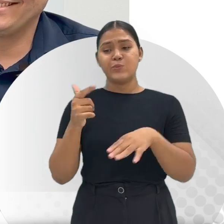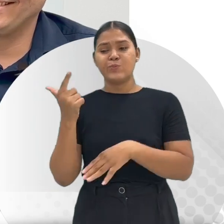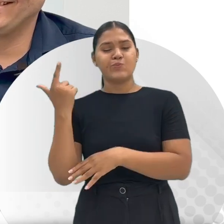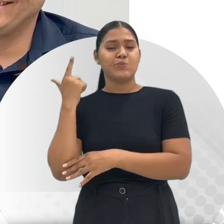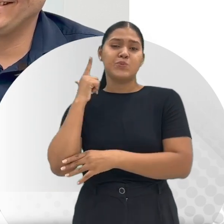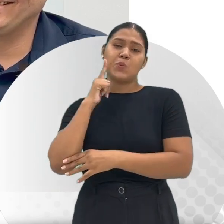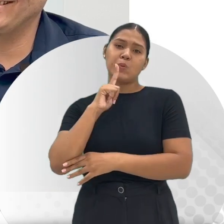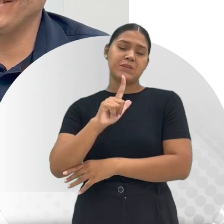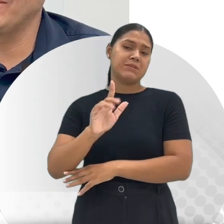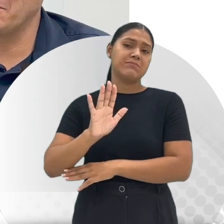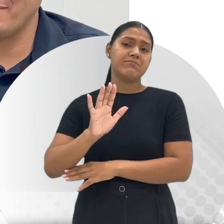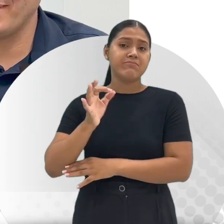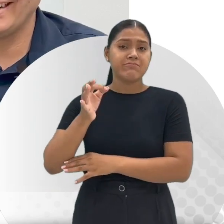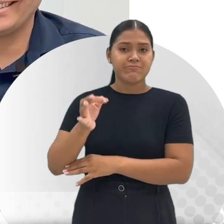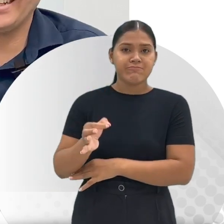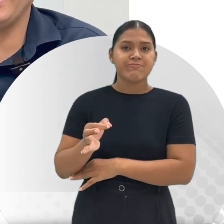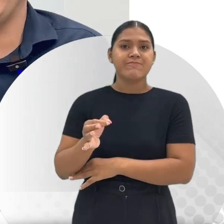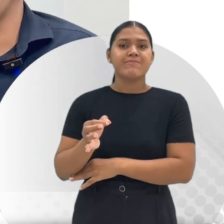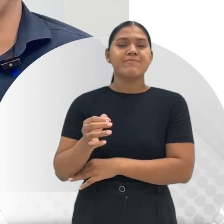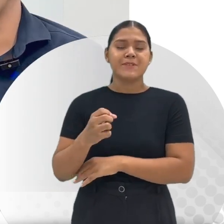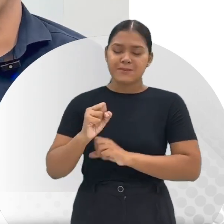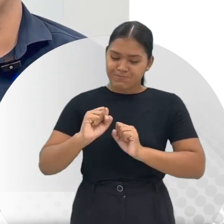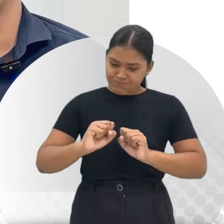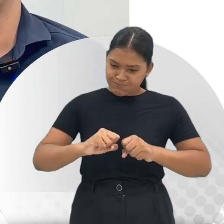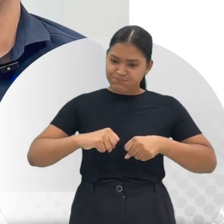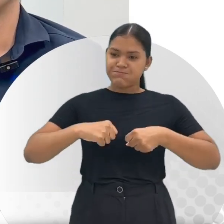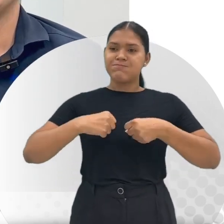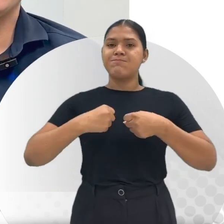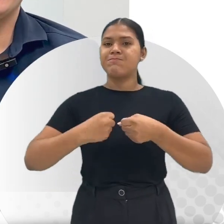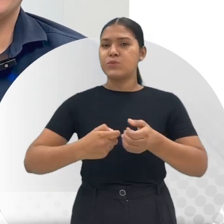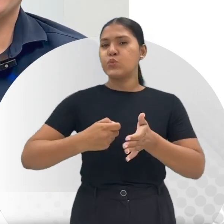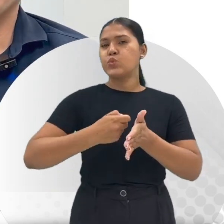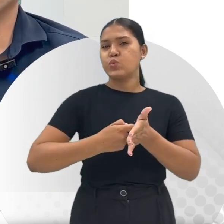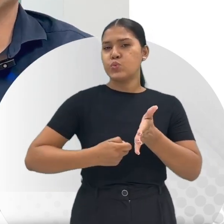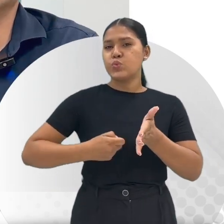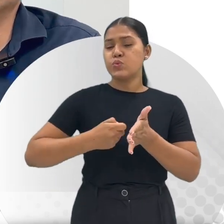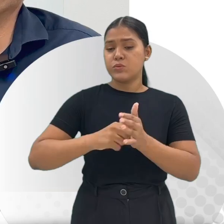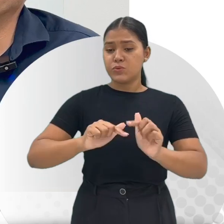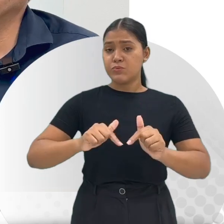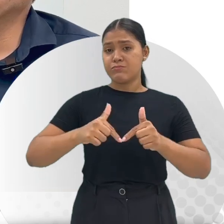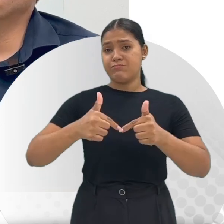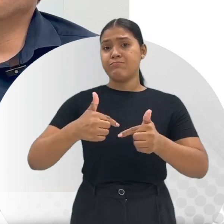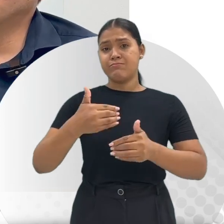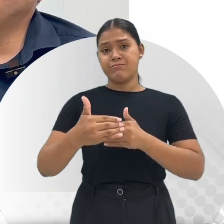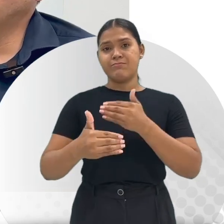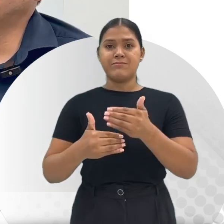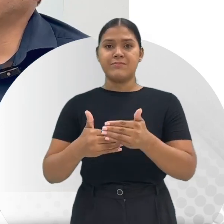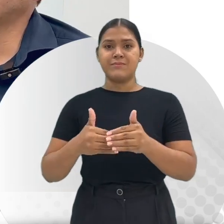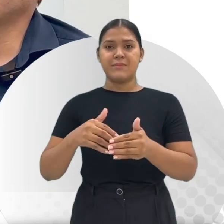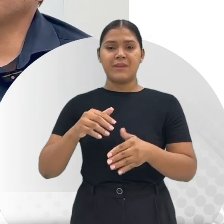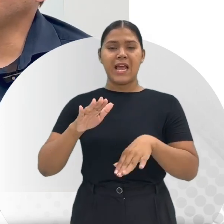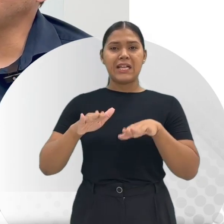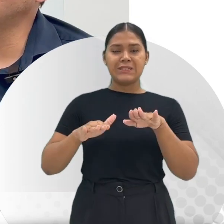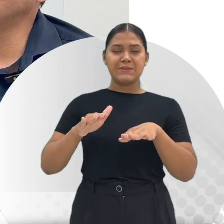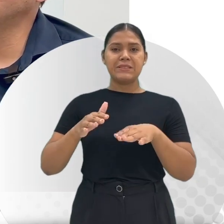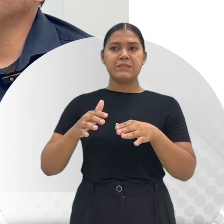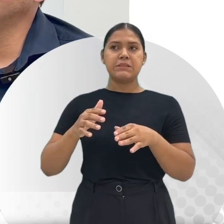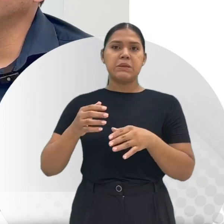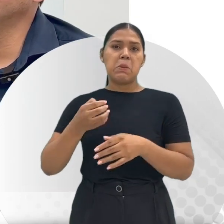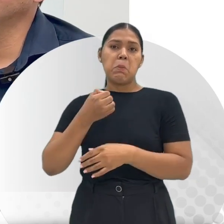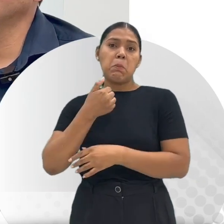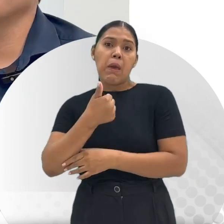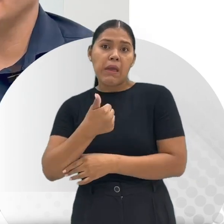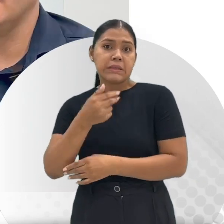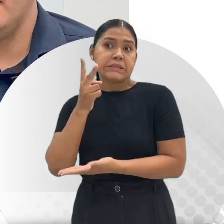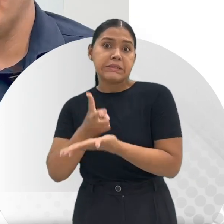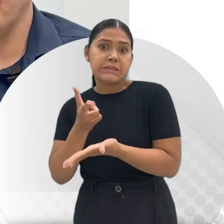abaixar a cabeça e Bola para bora, frente. bola pra frente, tocar, né? Porque nem sempre tá tudo bem, e tá tudo